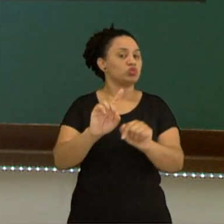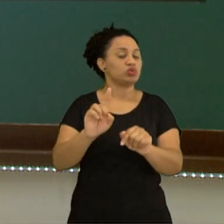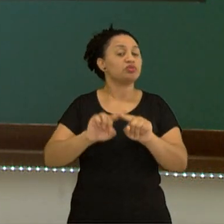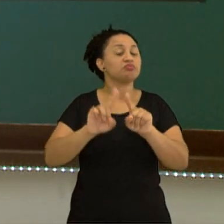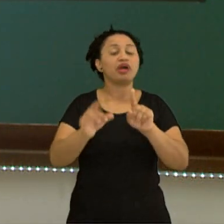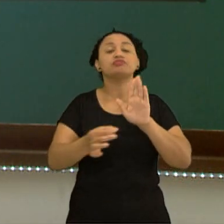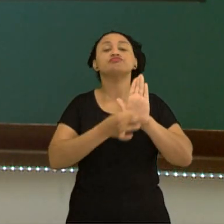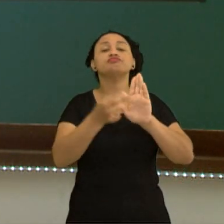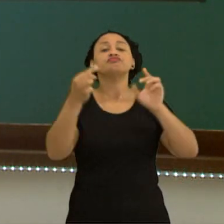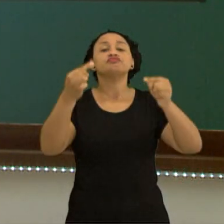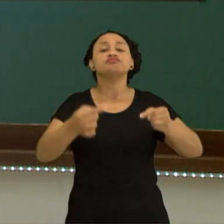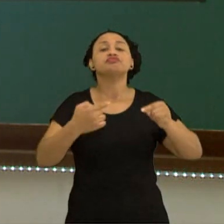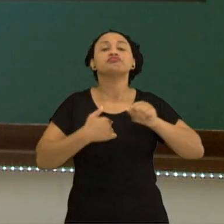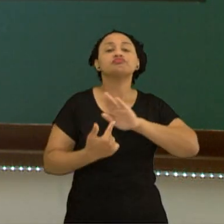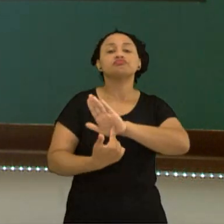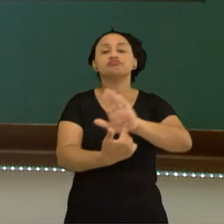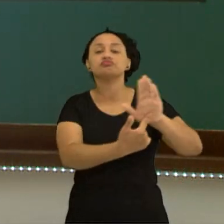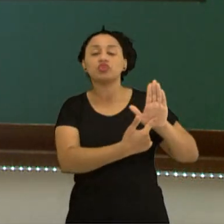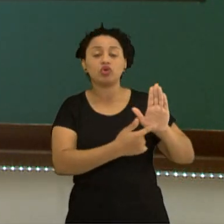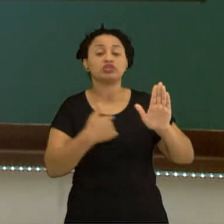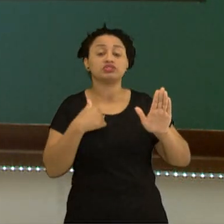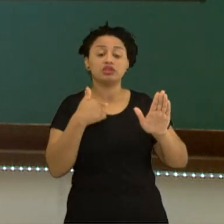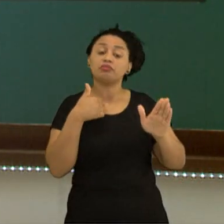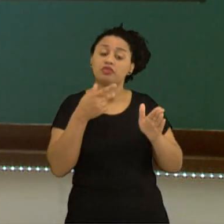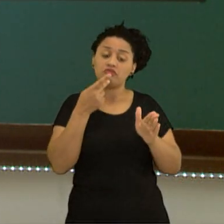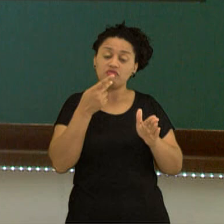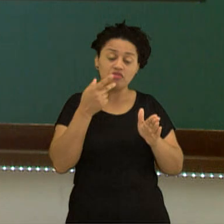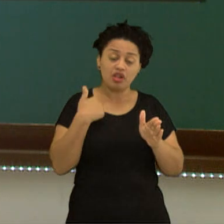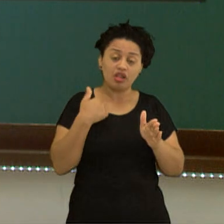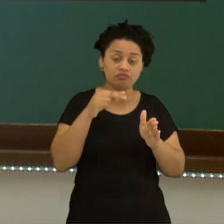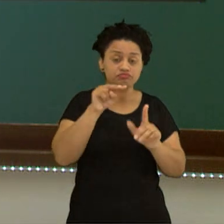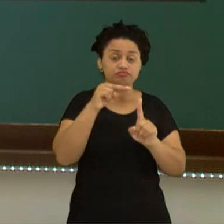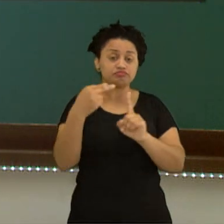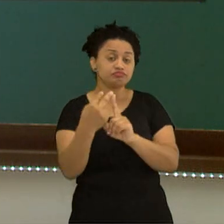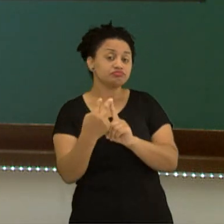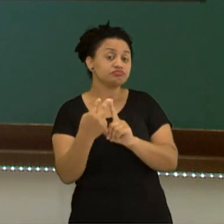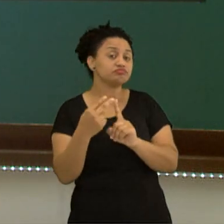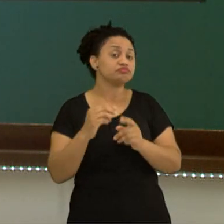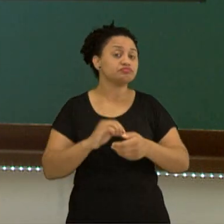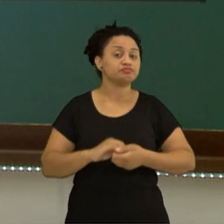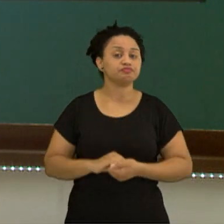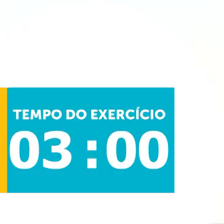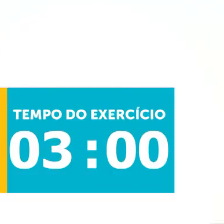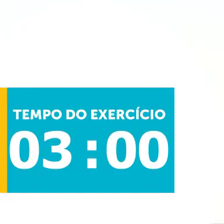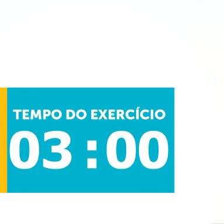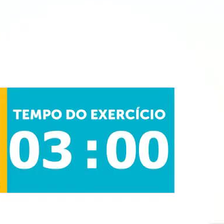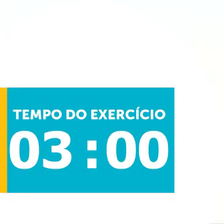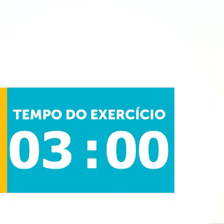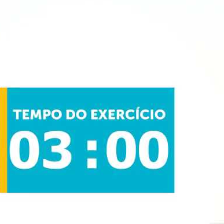ela apresenta na sequência para sustentar este ponto de vista?